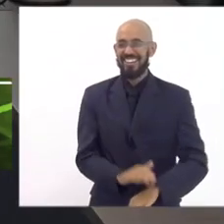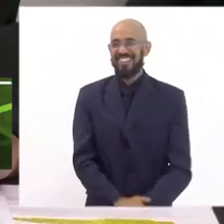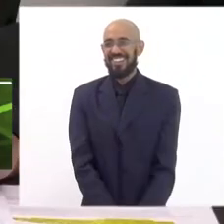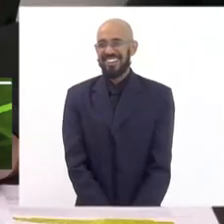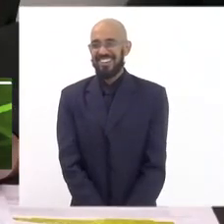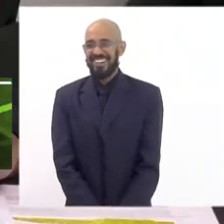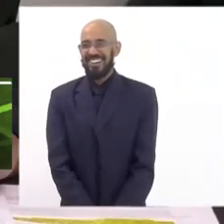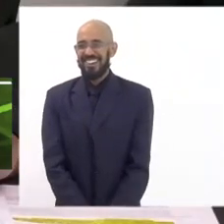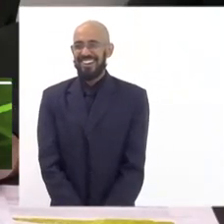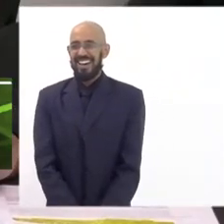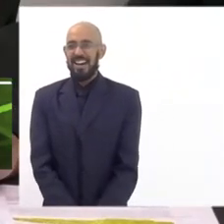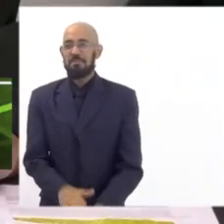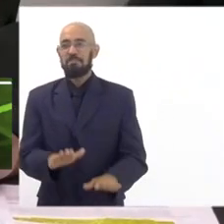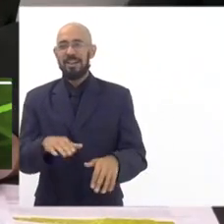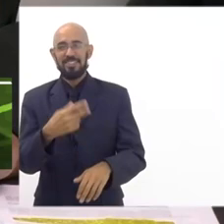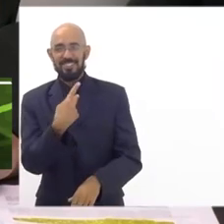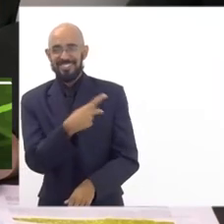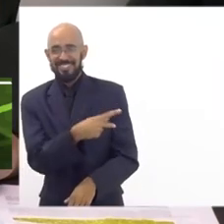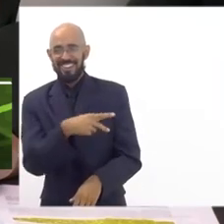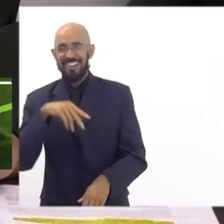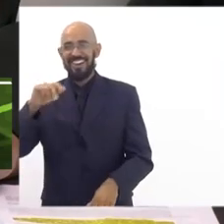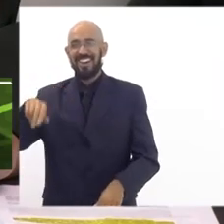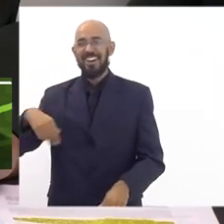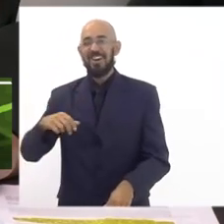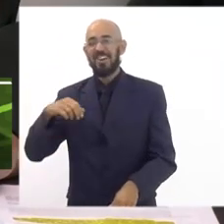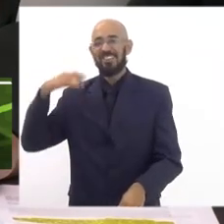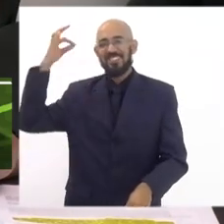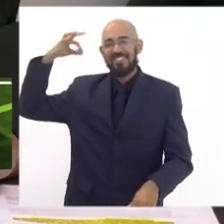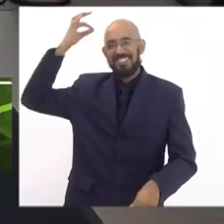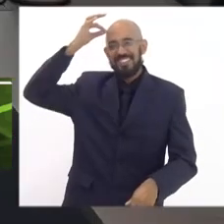mais tranquilo, porque o Espírito Santo está à destra do Pai.